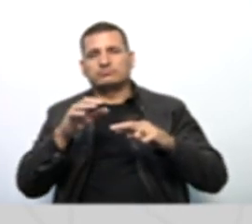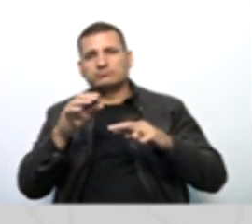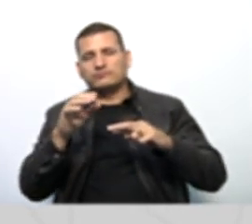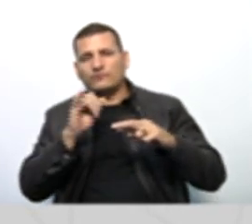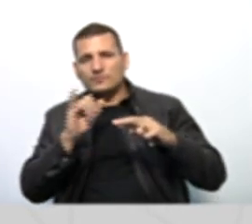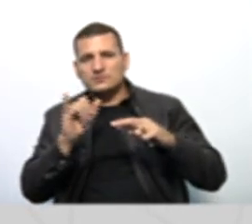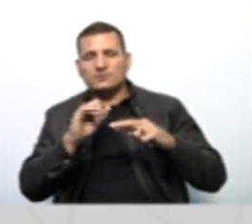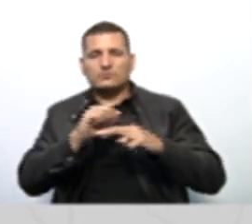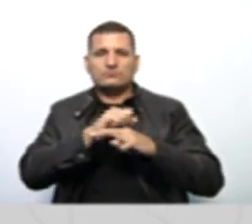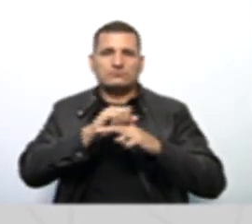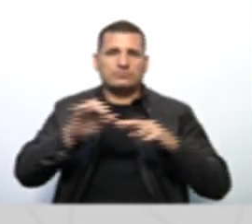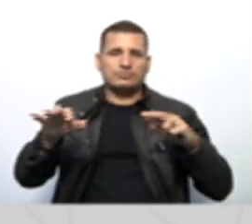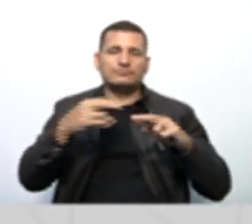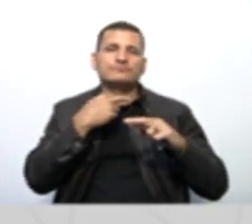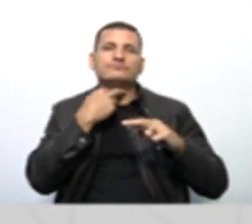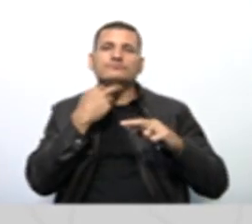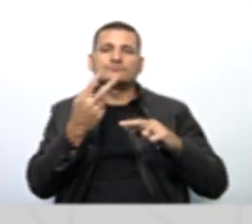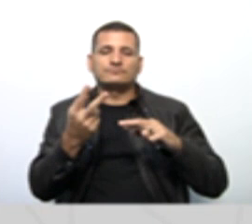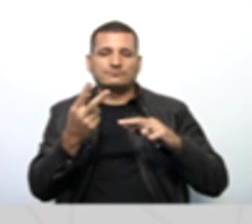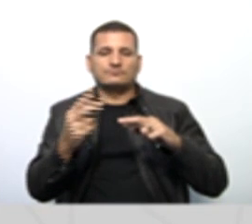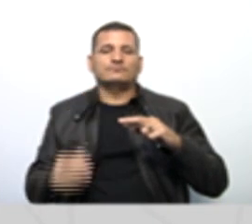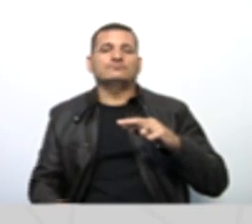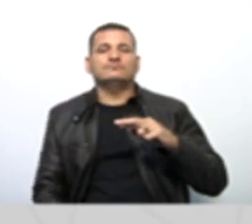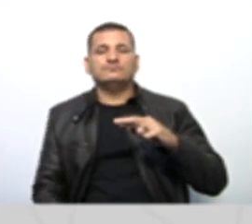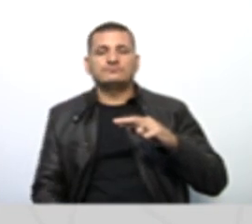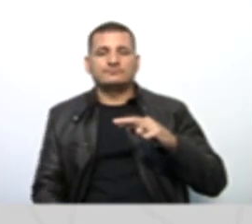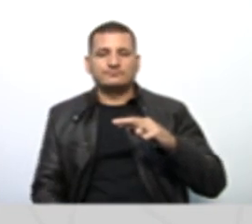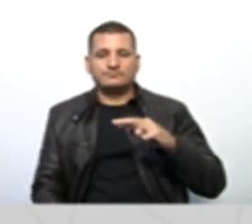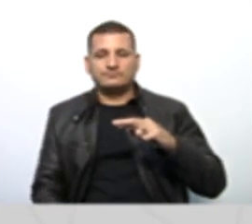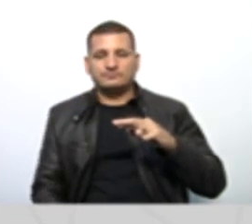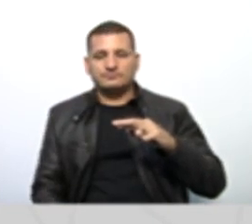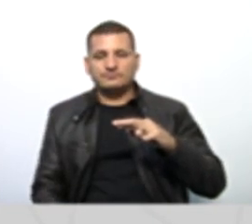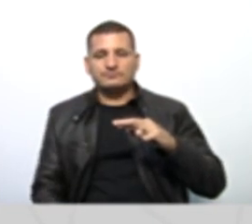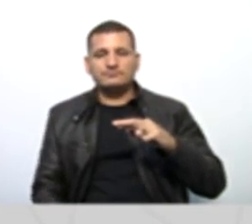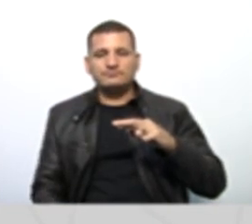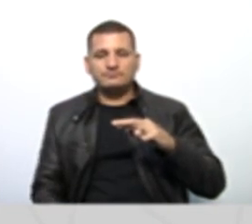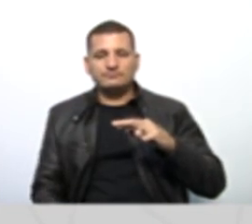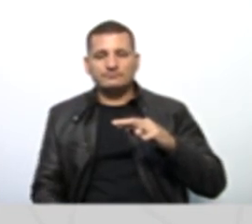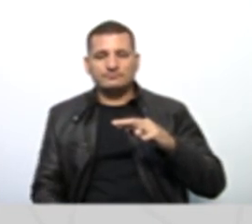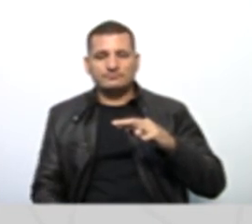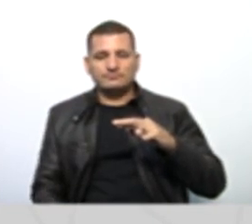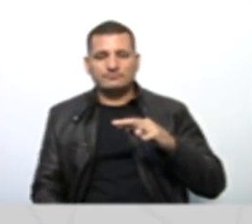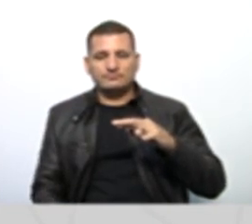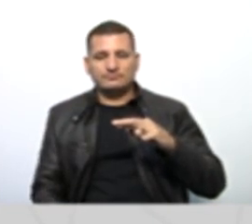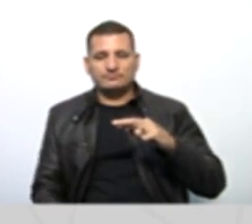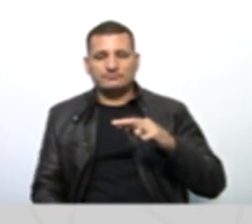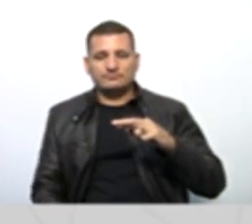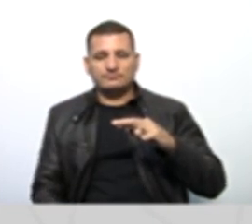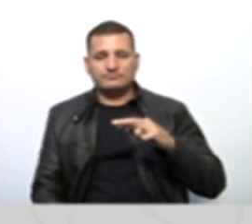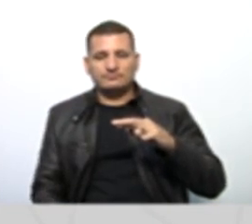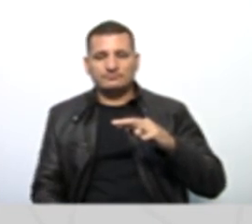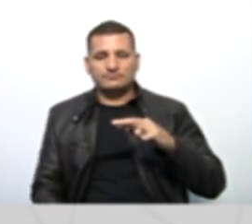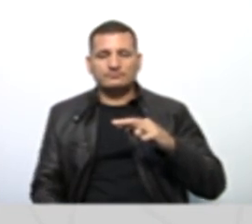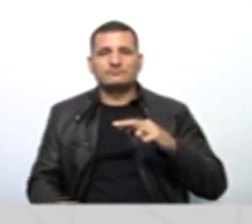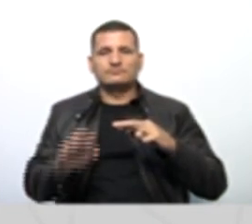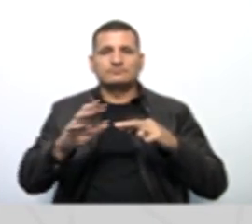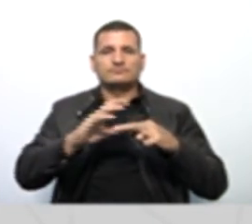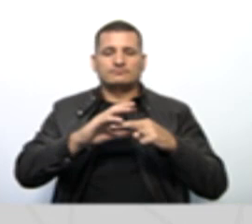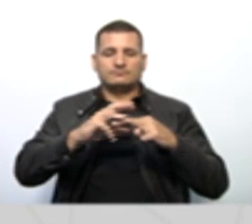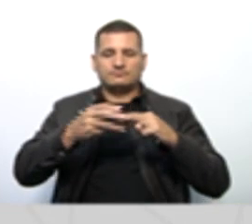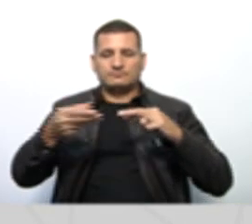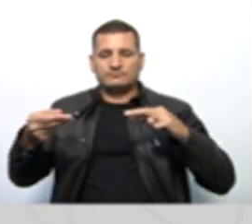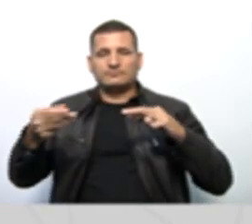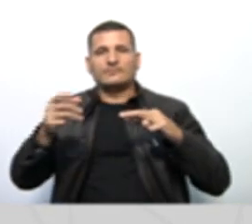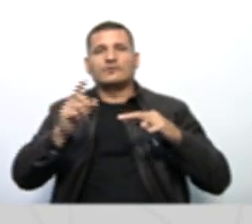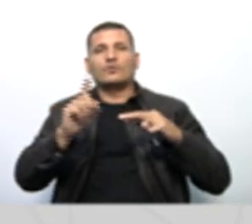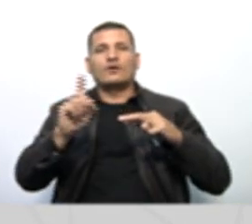justamente esse que nós estamos vendo na imagem ruim da janela só naquele negócio à prova de bala não